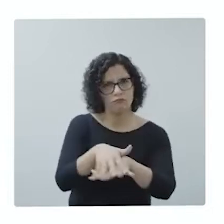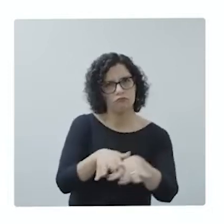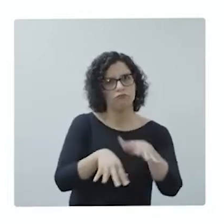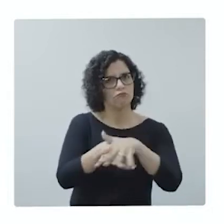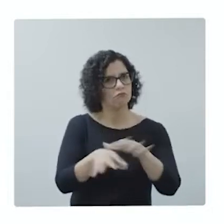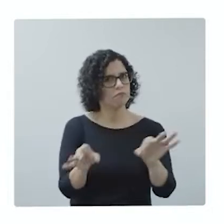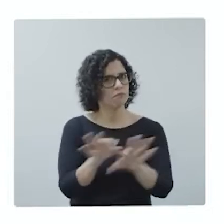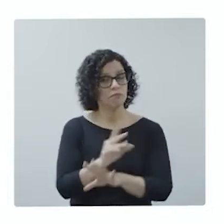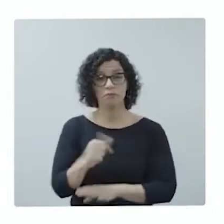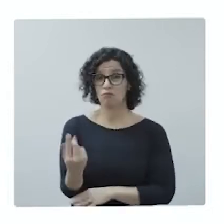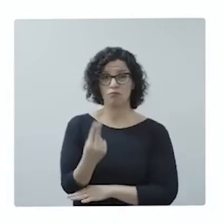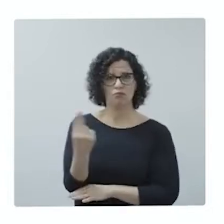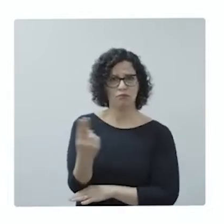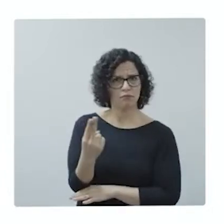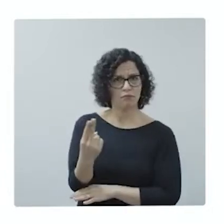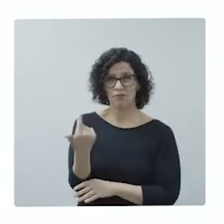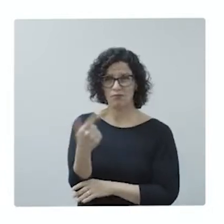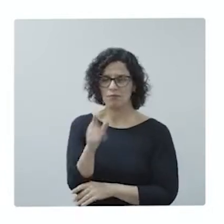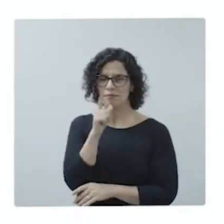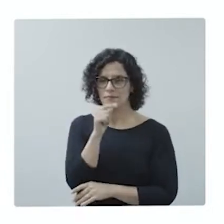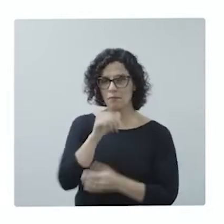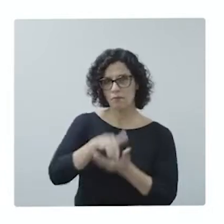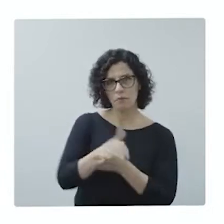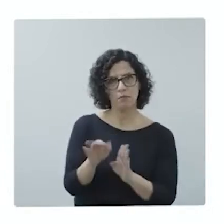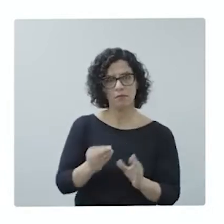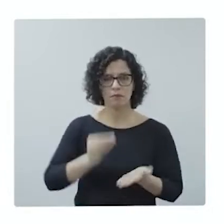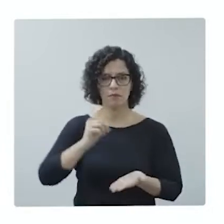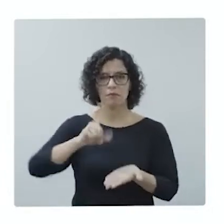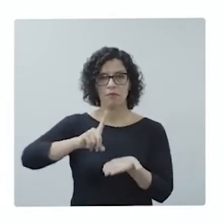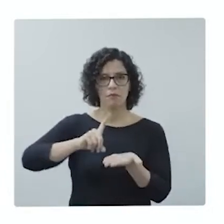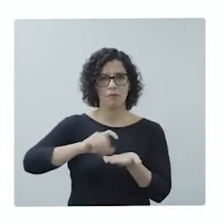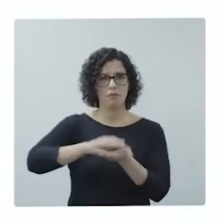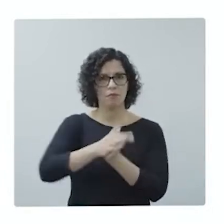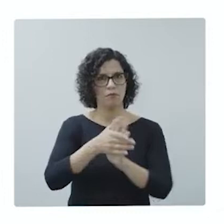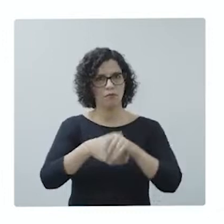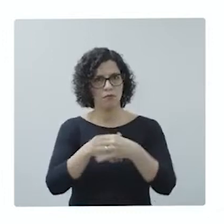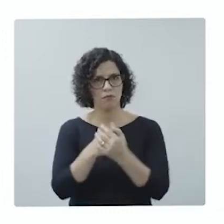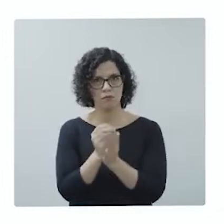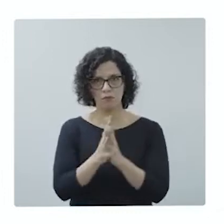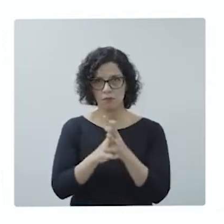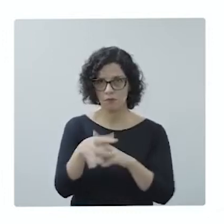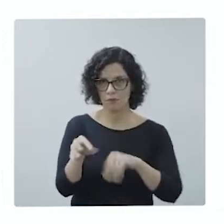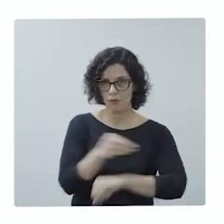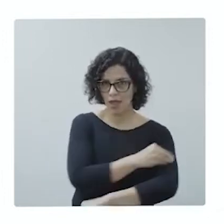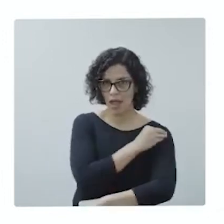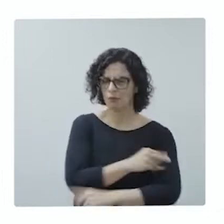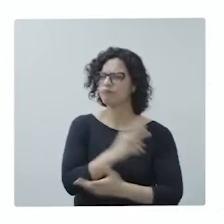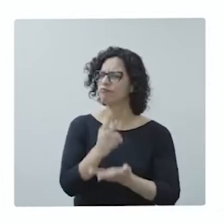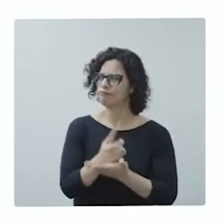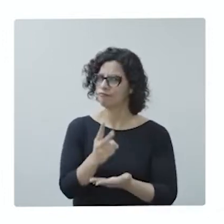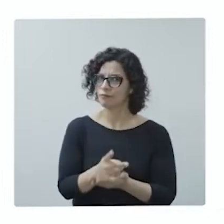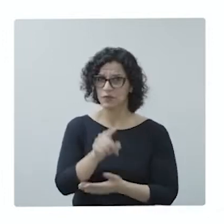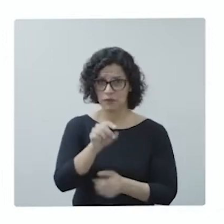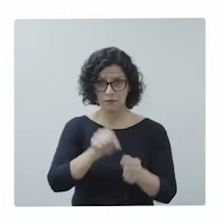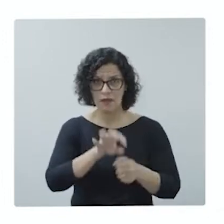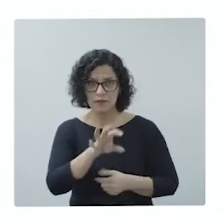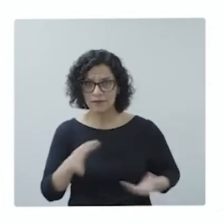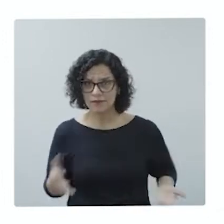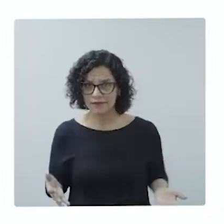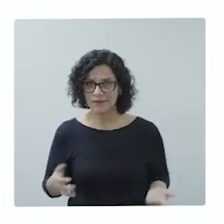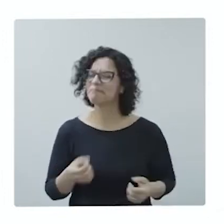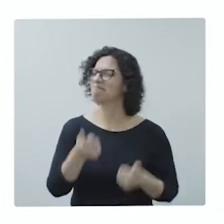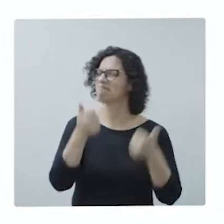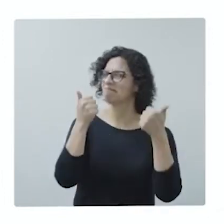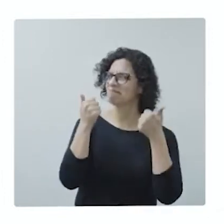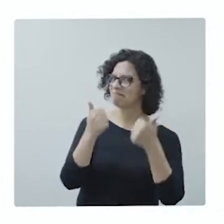sabão. E quando não for possível, passar o álcool em gel. Você tem feito isso?